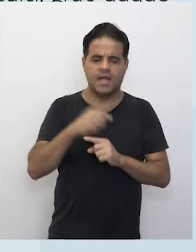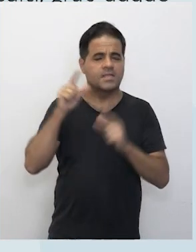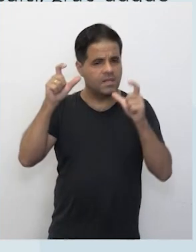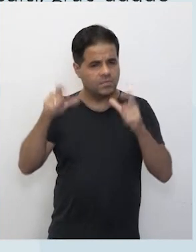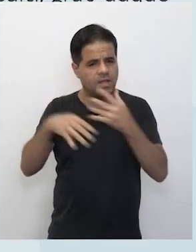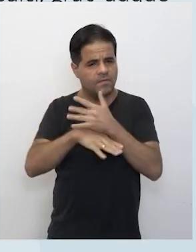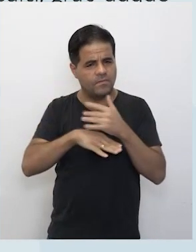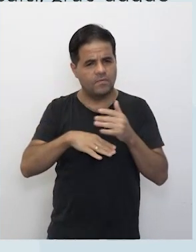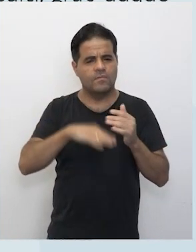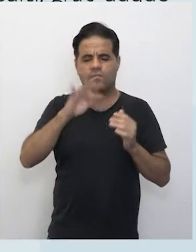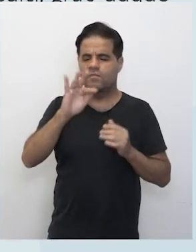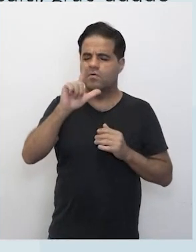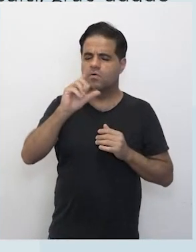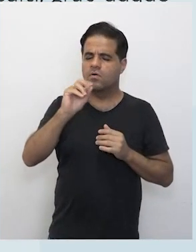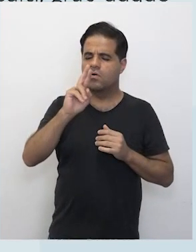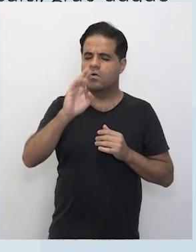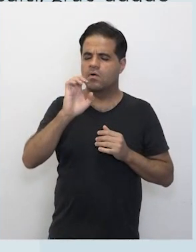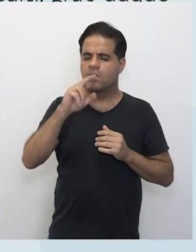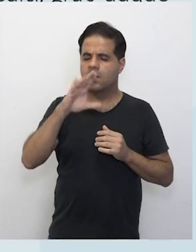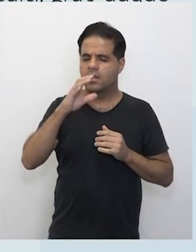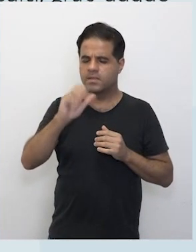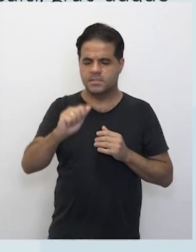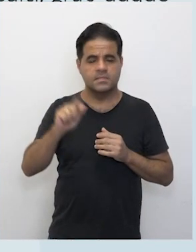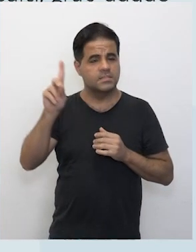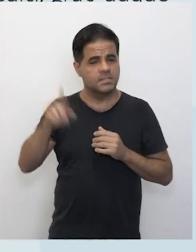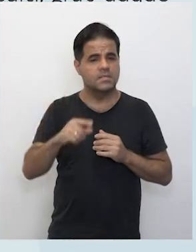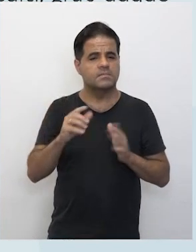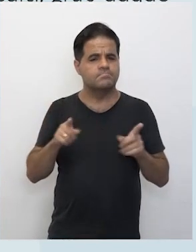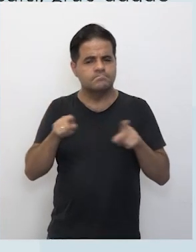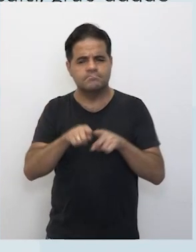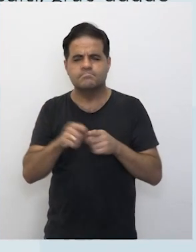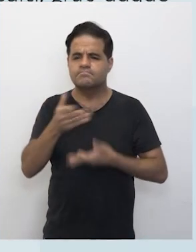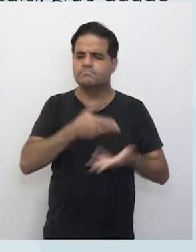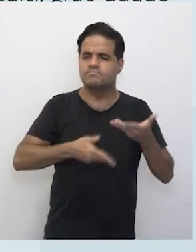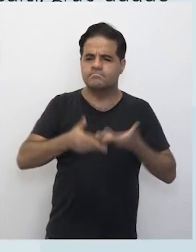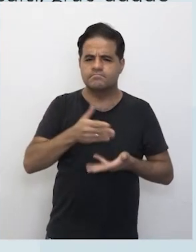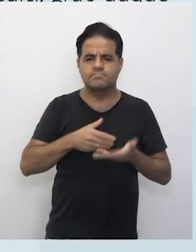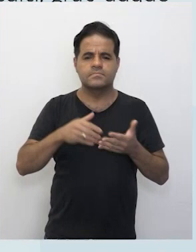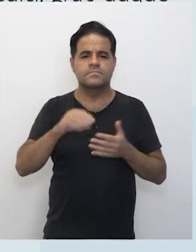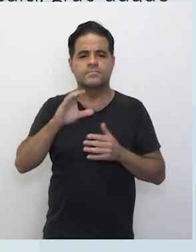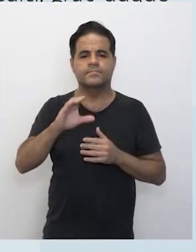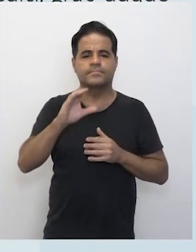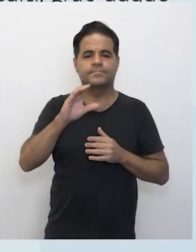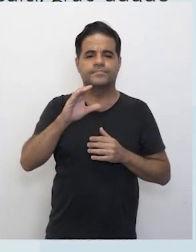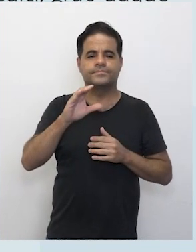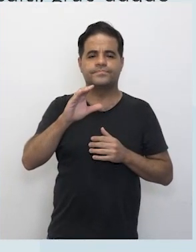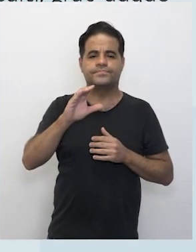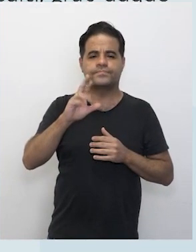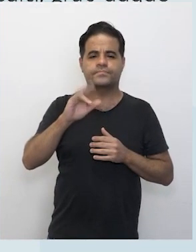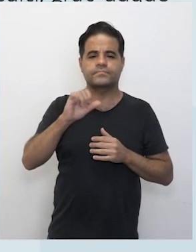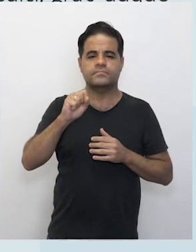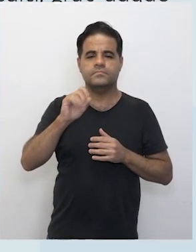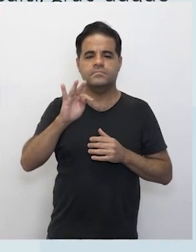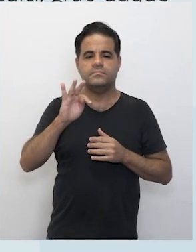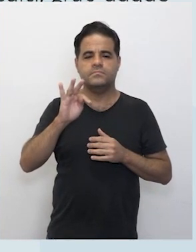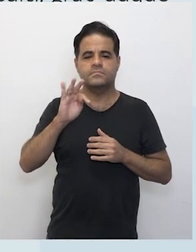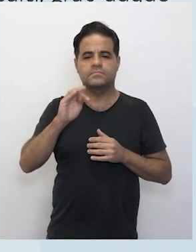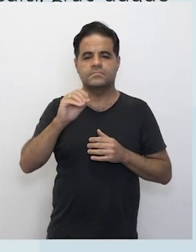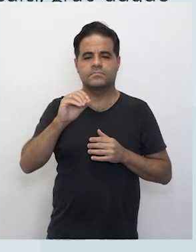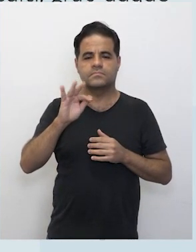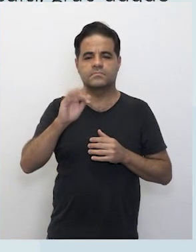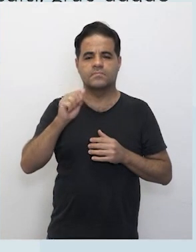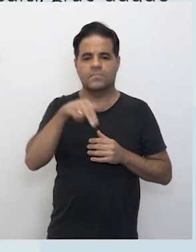bom relacionamento profissional com outros artistas da época, como Cristófano Allori, ganhando o respeito de